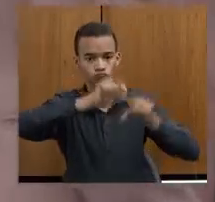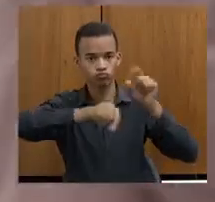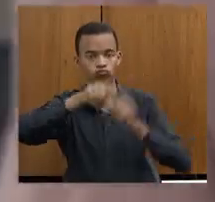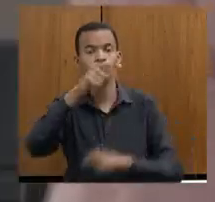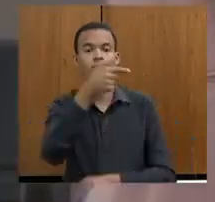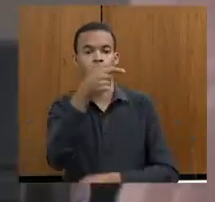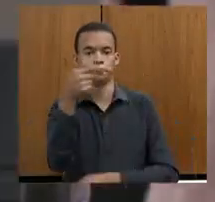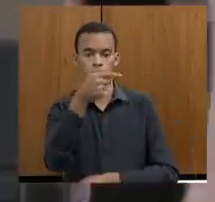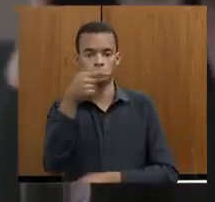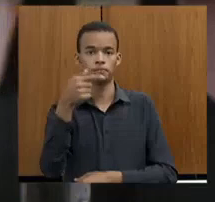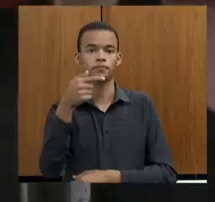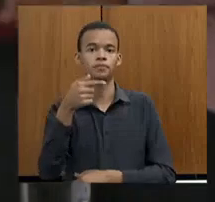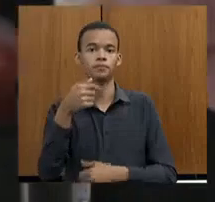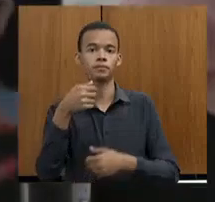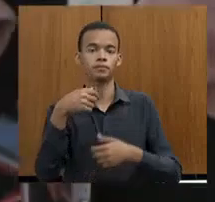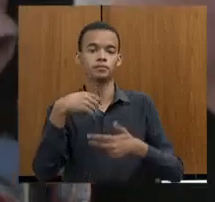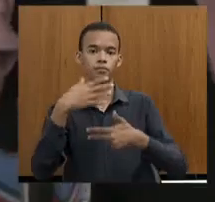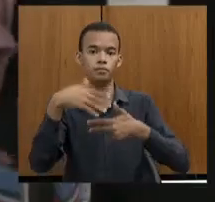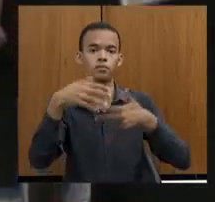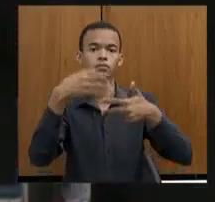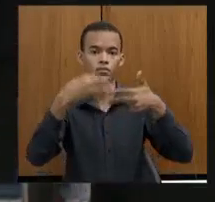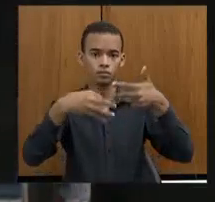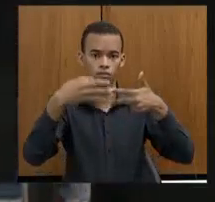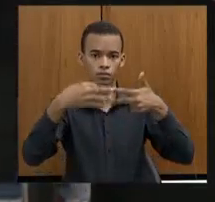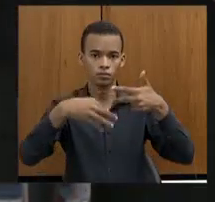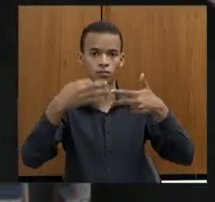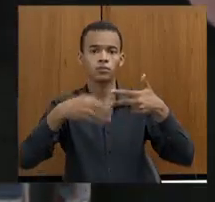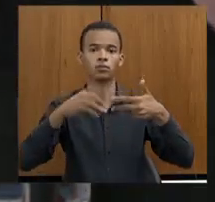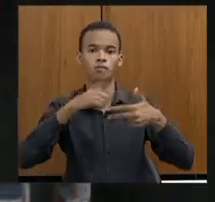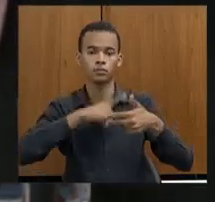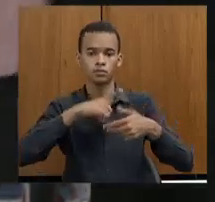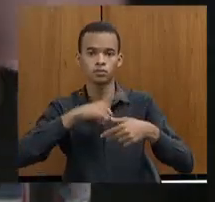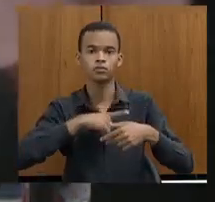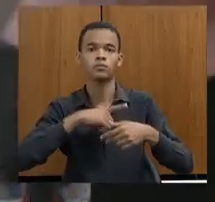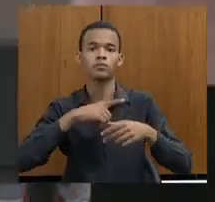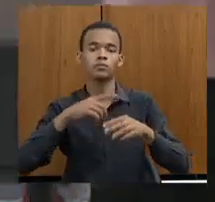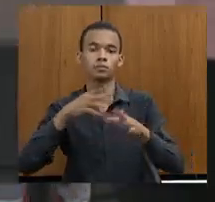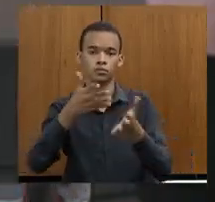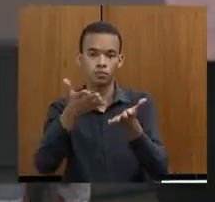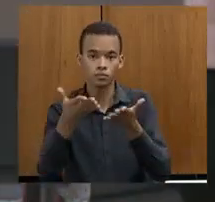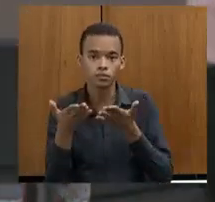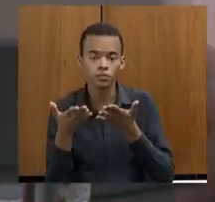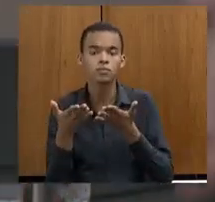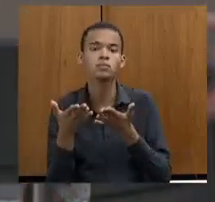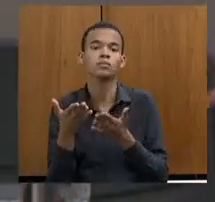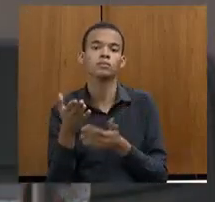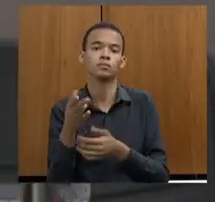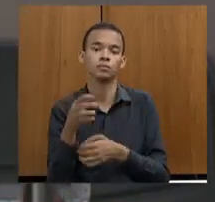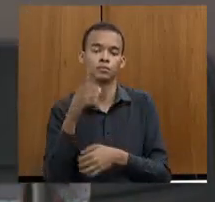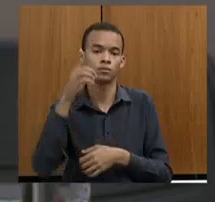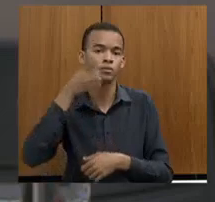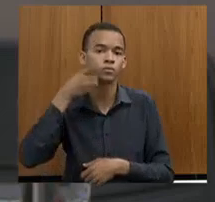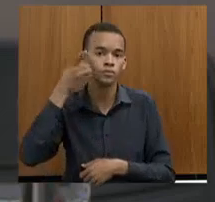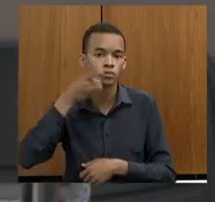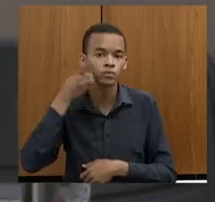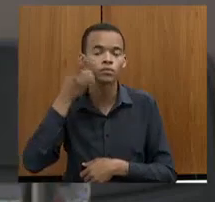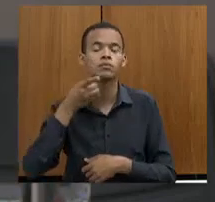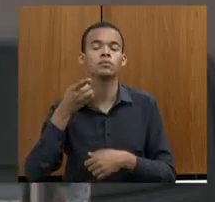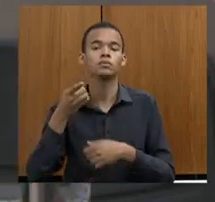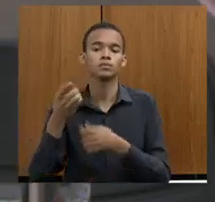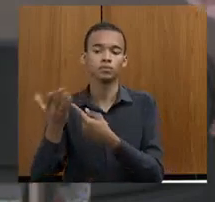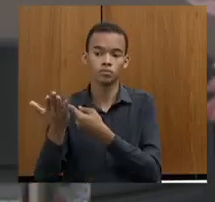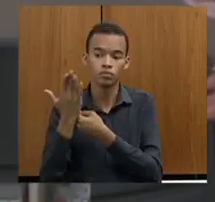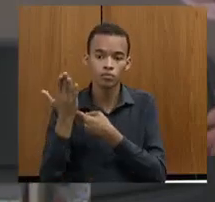né No Poder Legislativo no próximo mandato a partir do ano que vem um convite para que a gente possa construir pontes